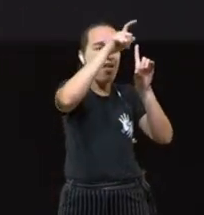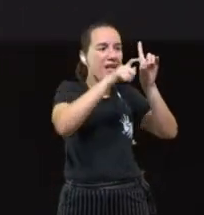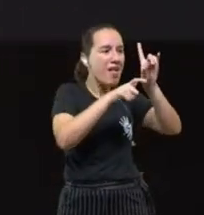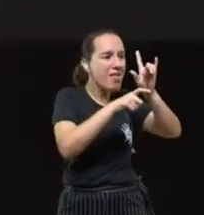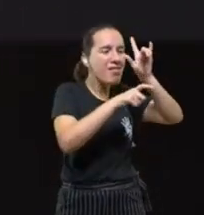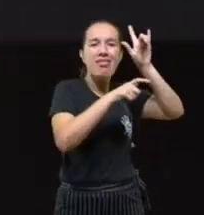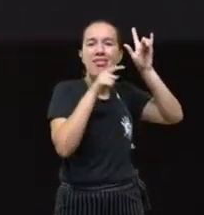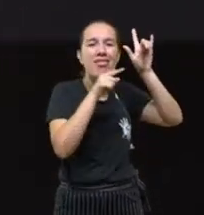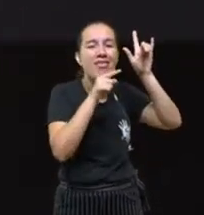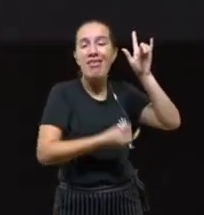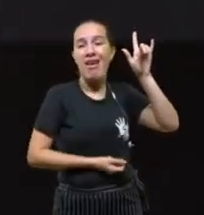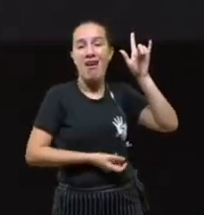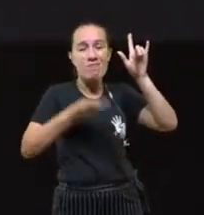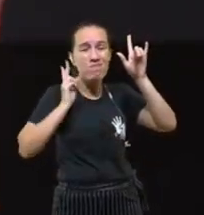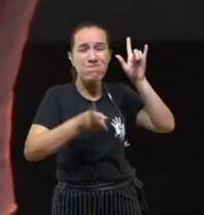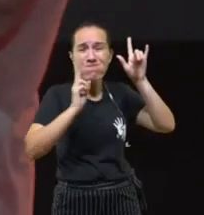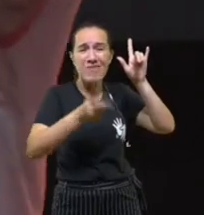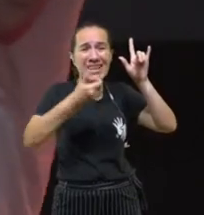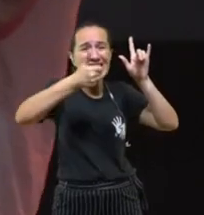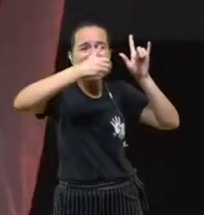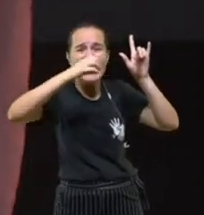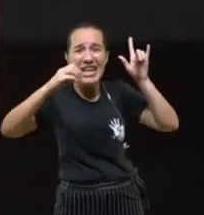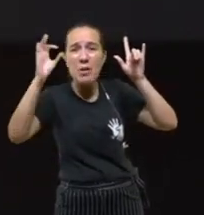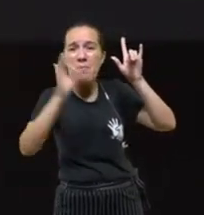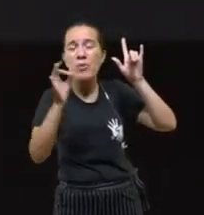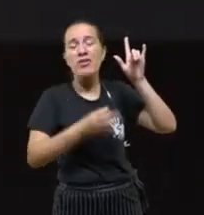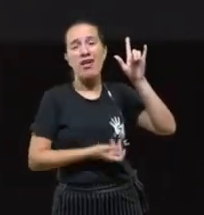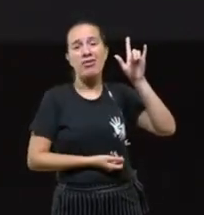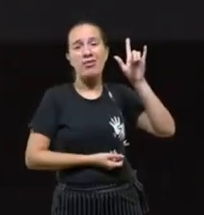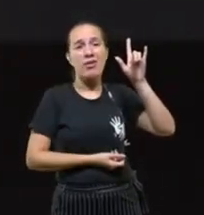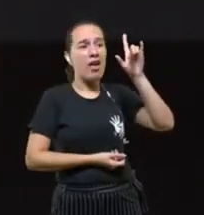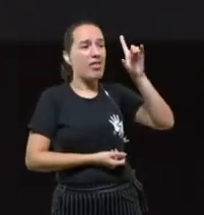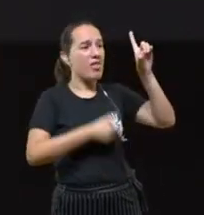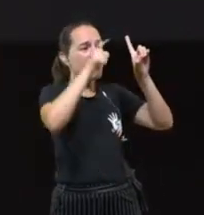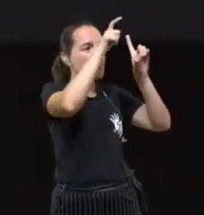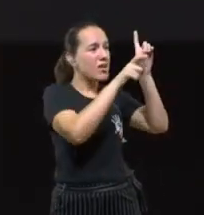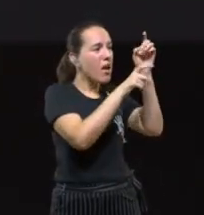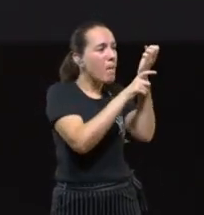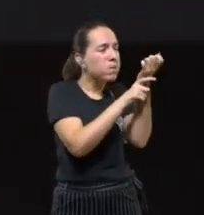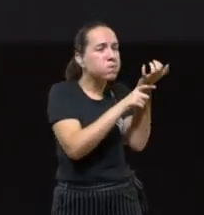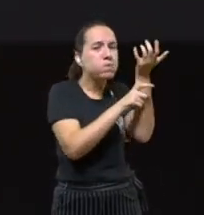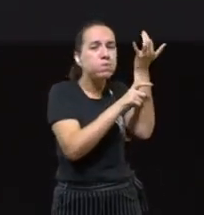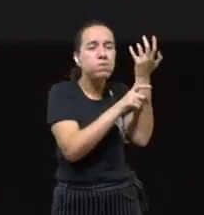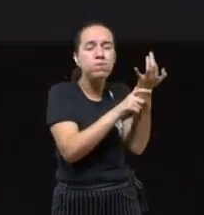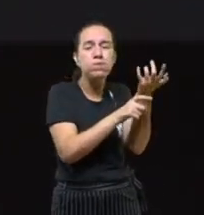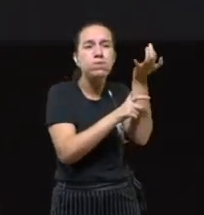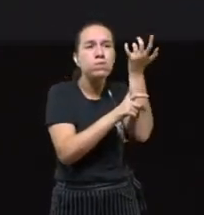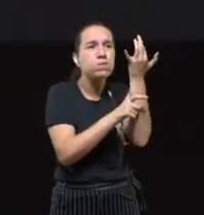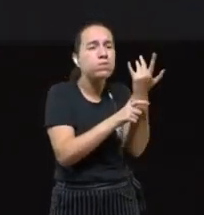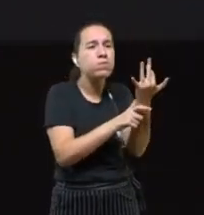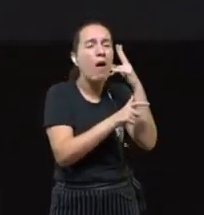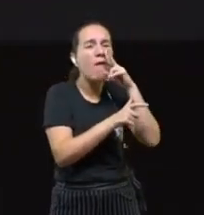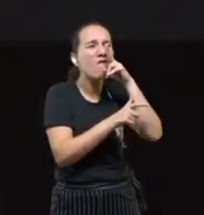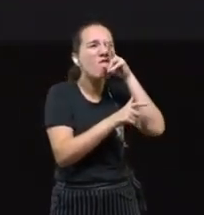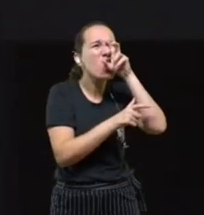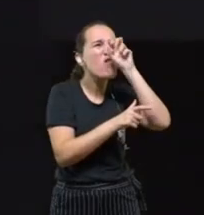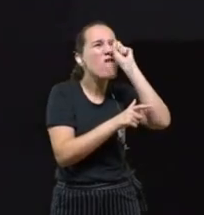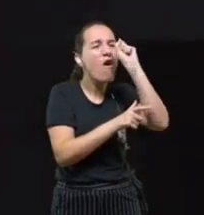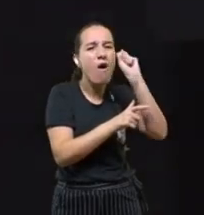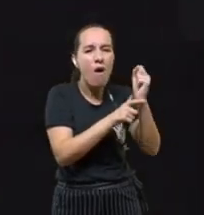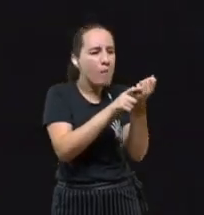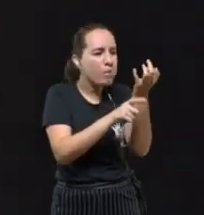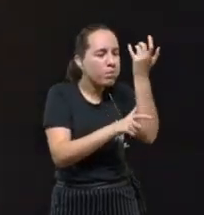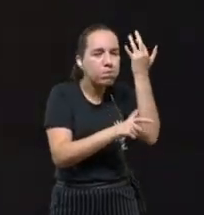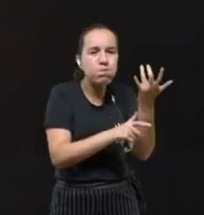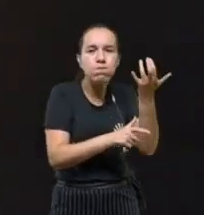é um fogo que consome. Ele é um fogo que consome. Ele é